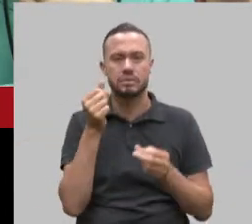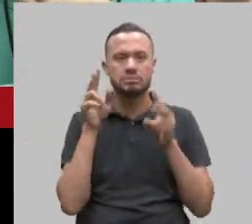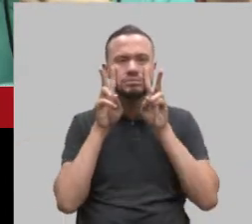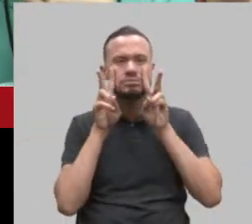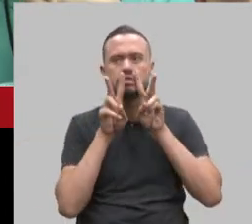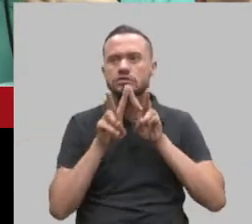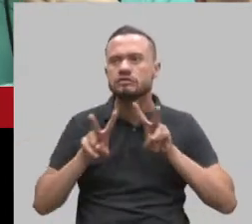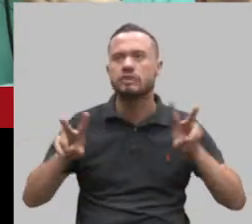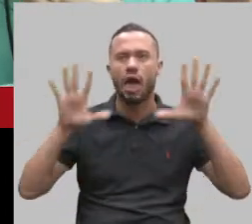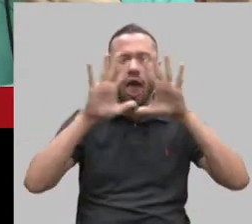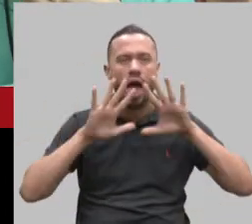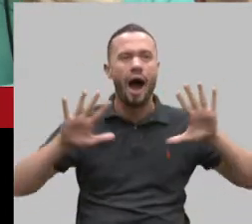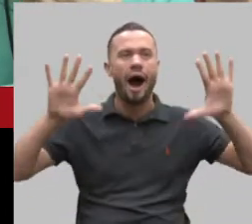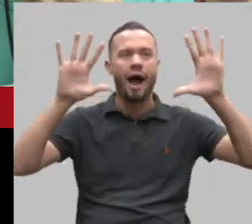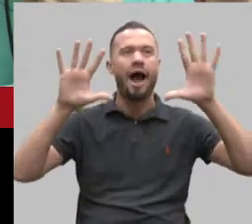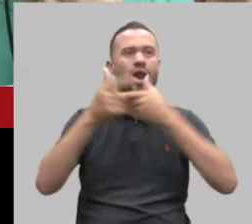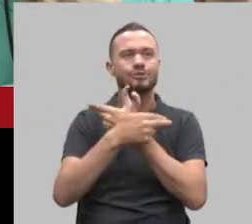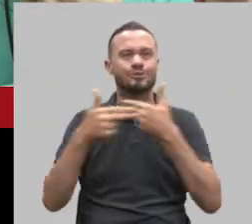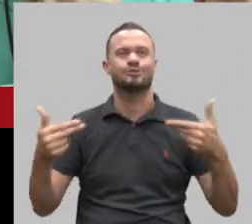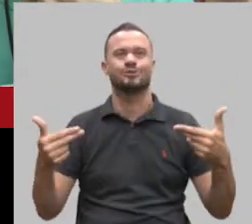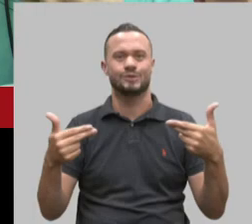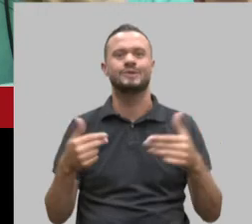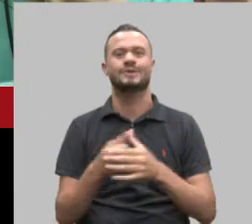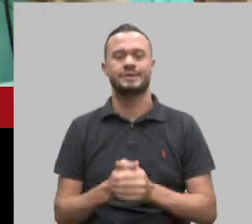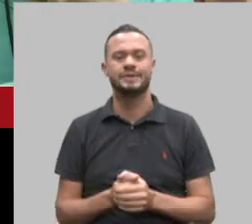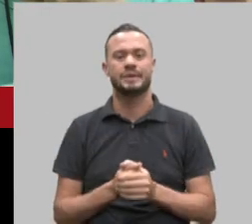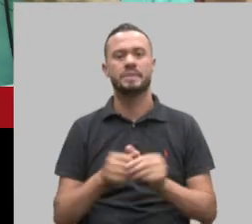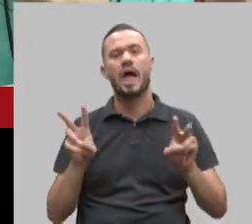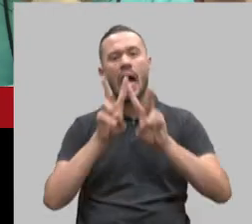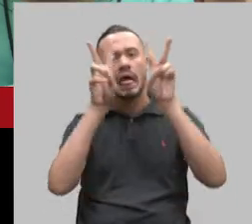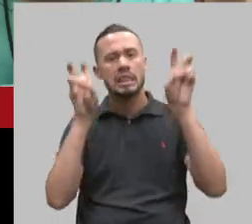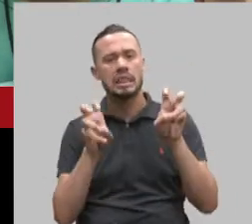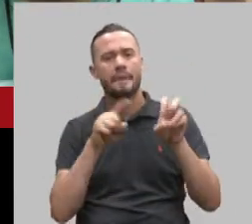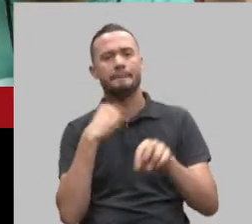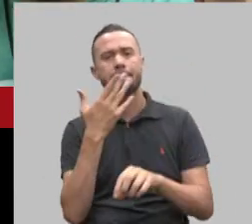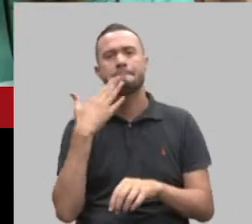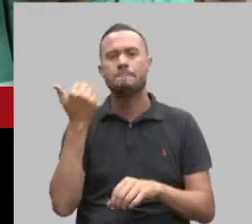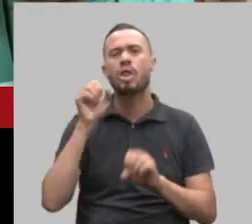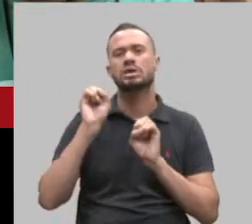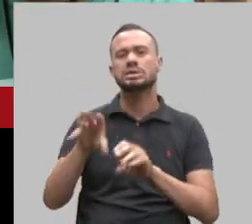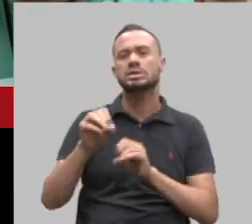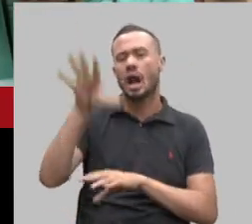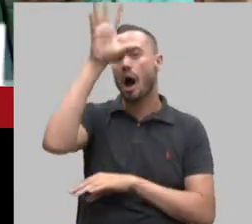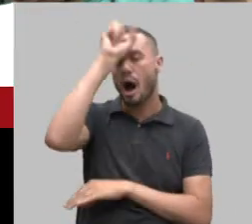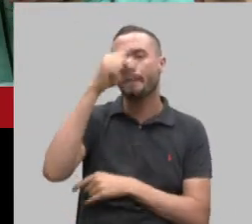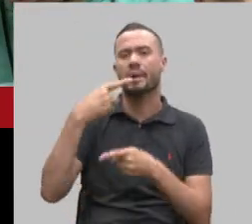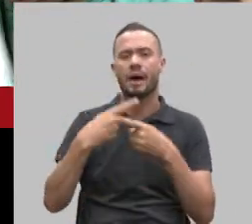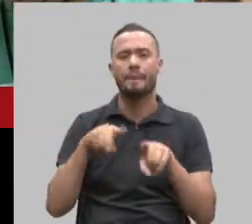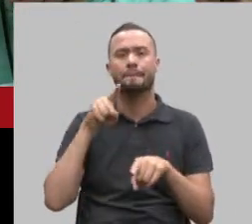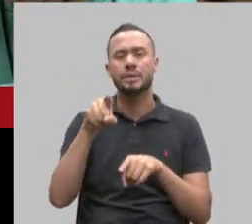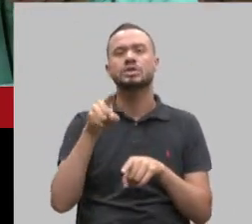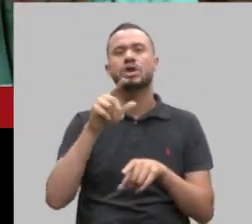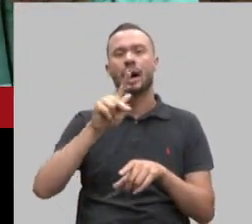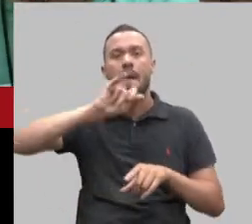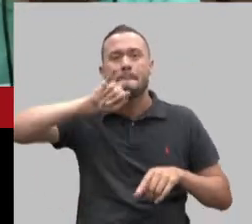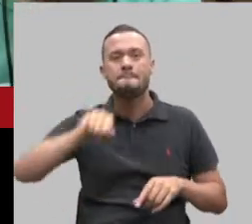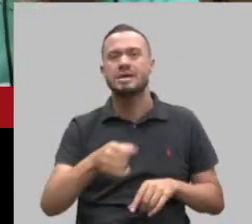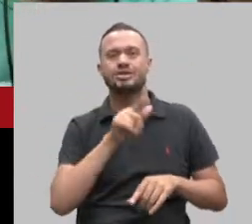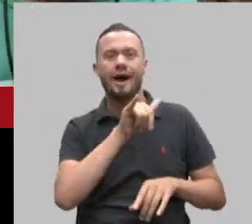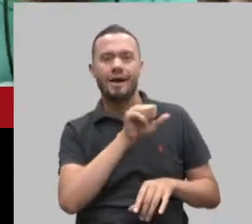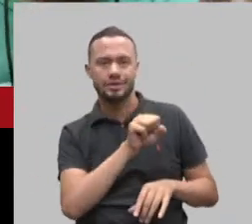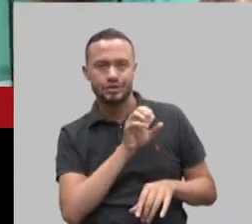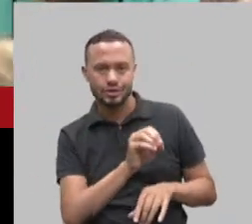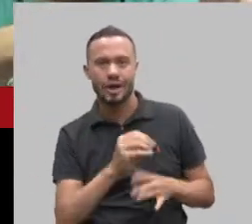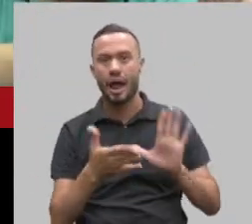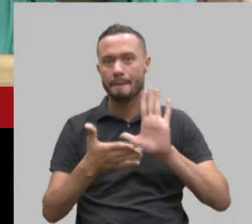aberta o nosso tema ele é melhorias de ensino e aprendizagem e o palamento jovem é isso né então eu acho que essa proposta